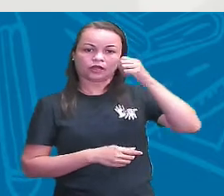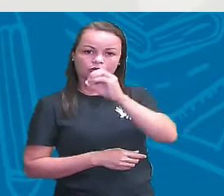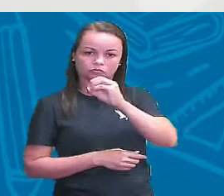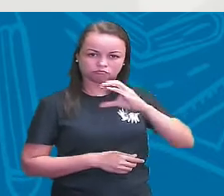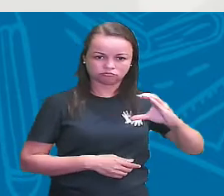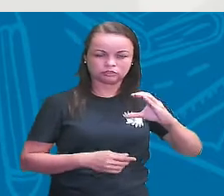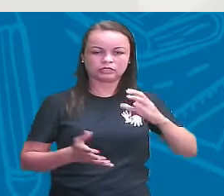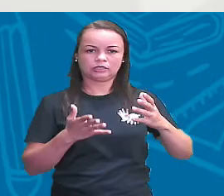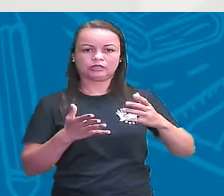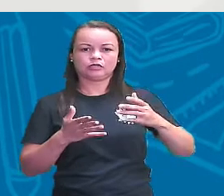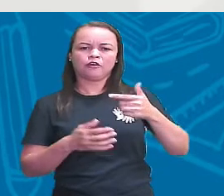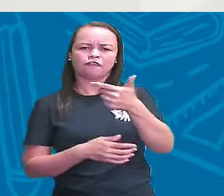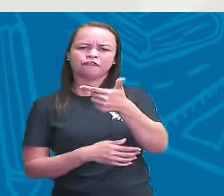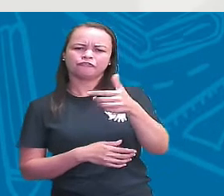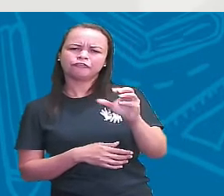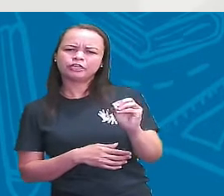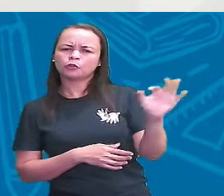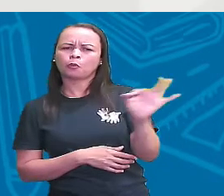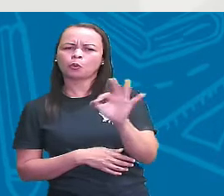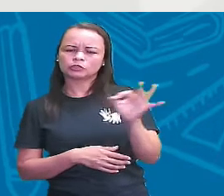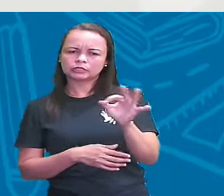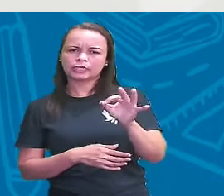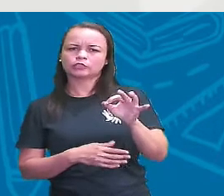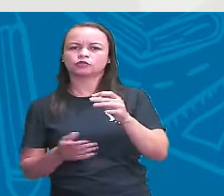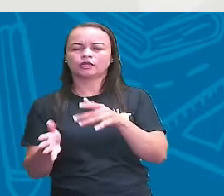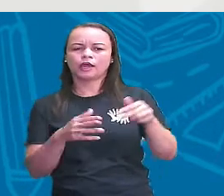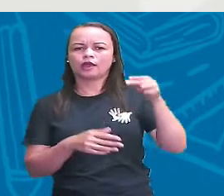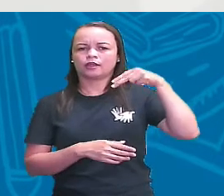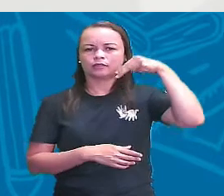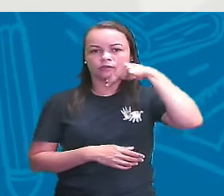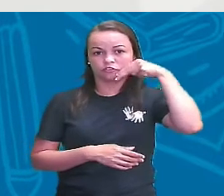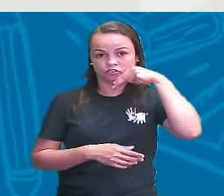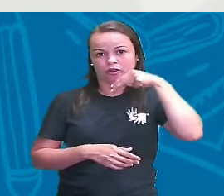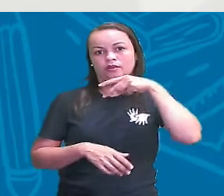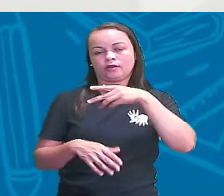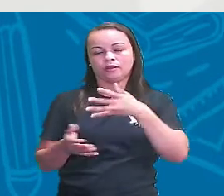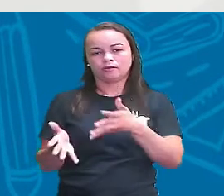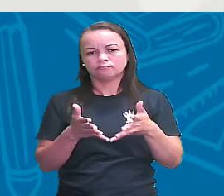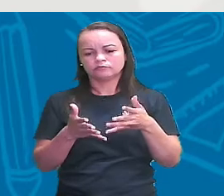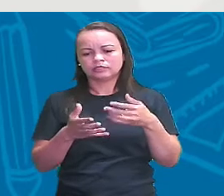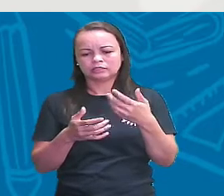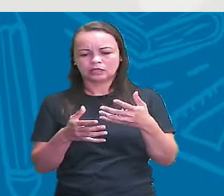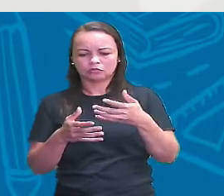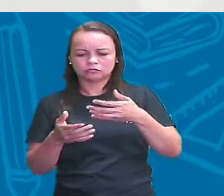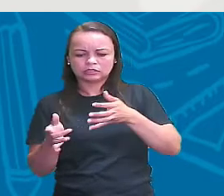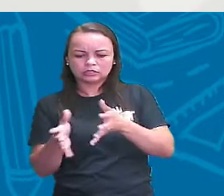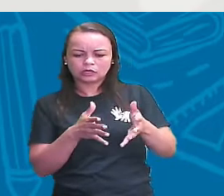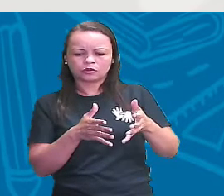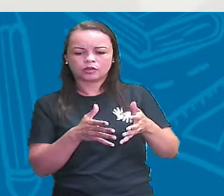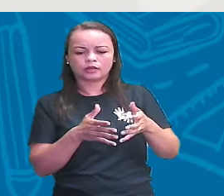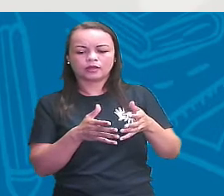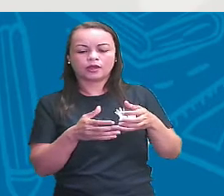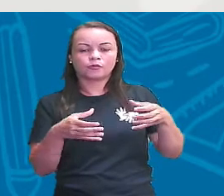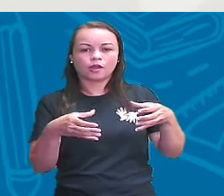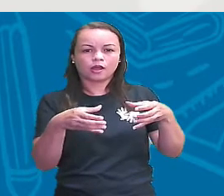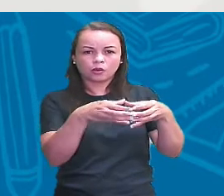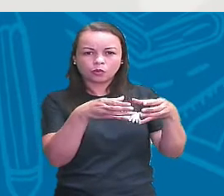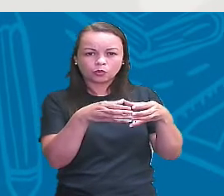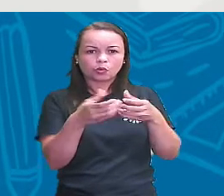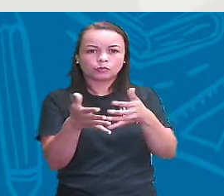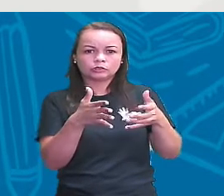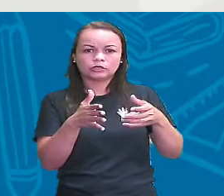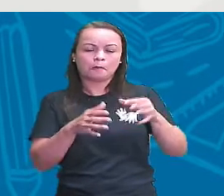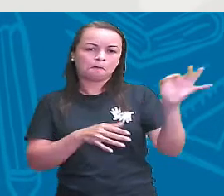20% da população da Nigéria, do Togo, do Beni e na Serra Leoa. Ou seja, tem uma grande porcentagem aí, até os